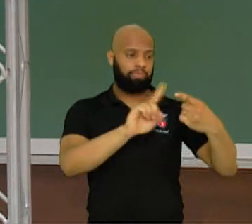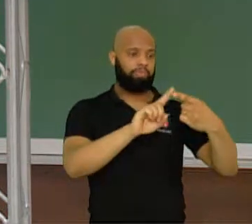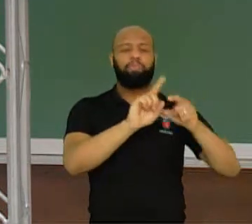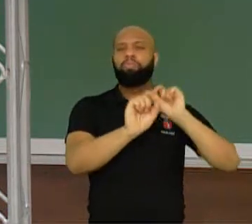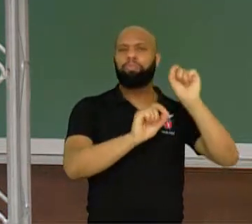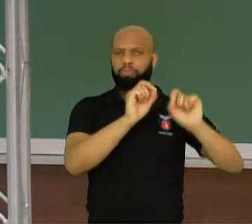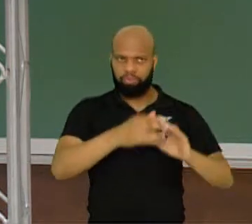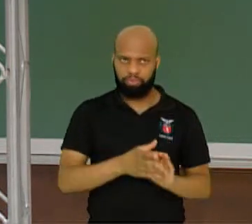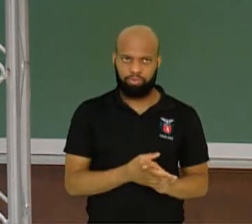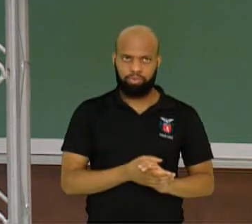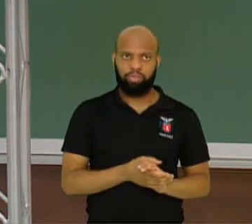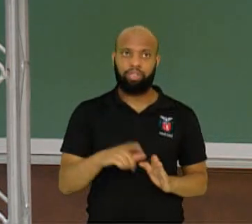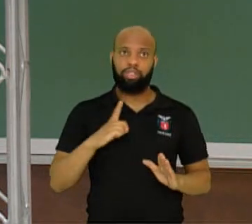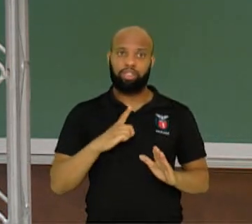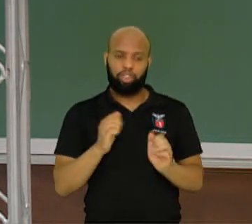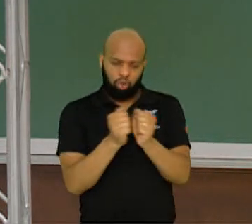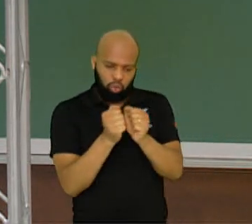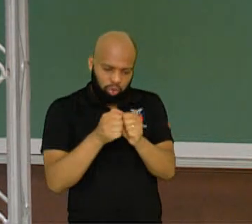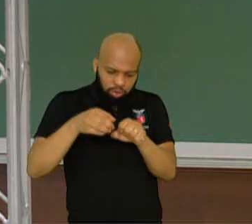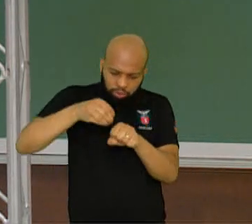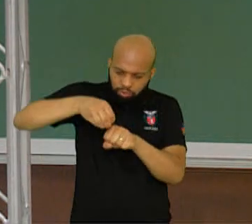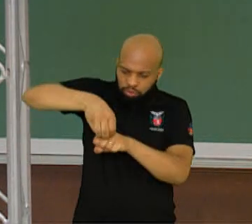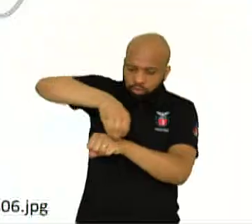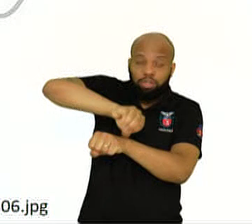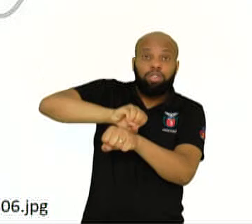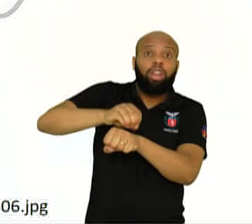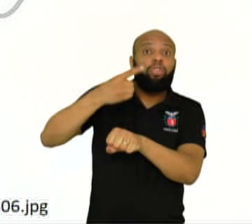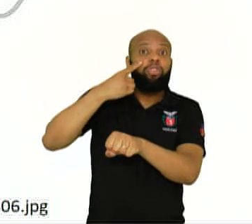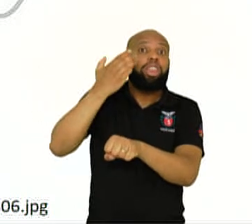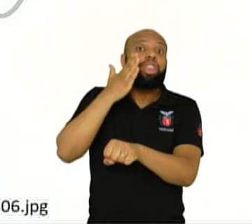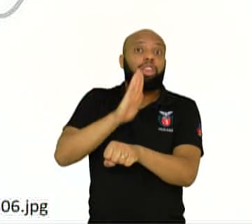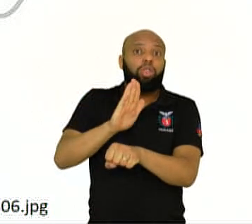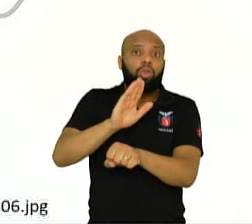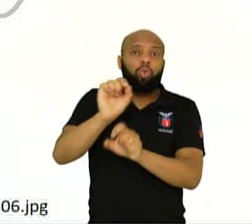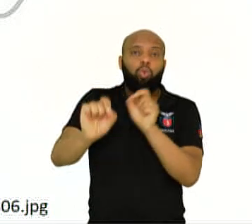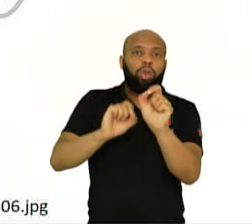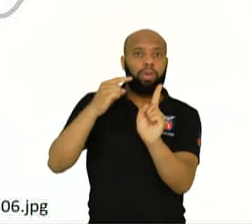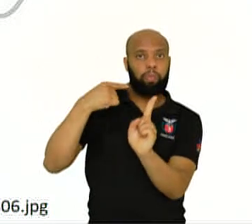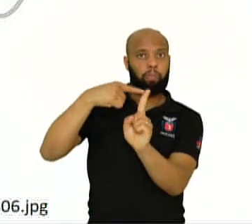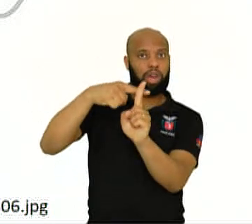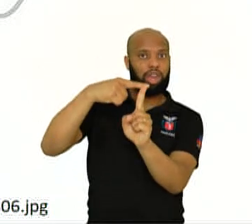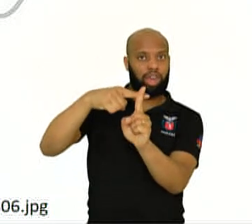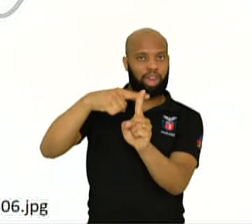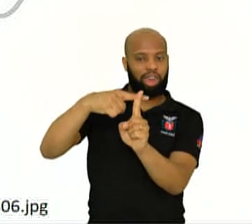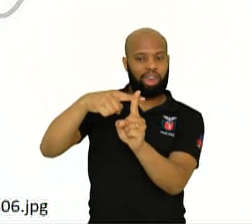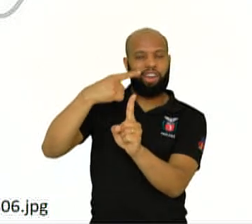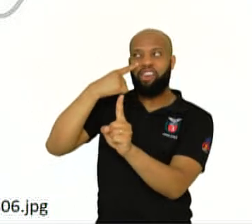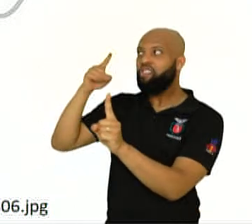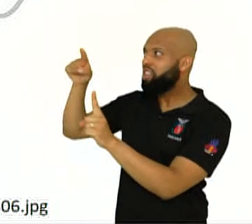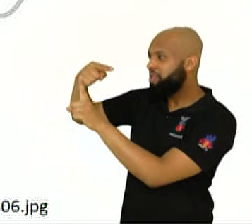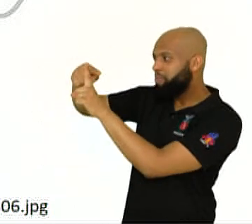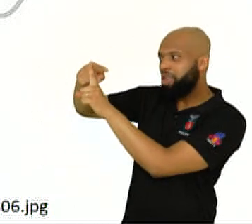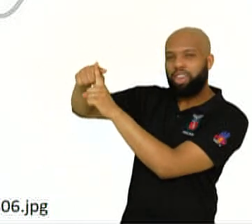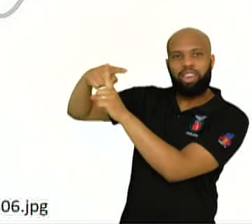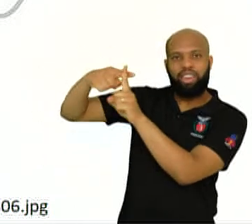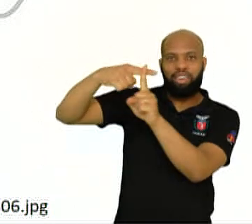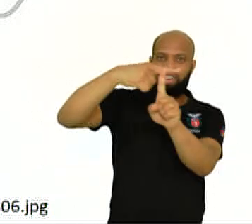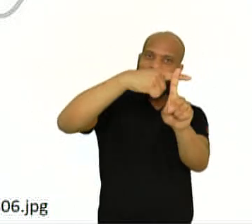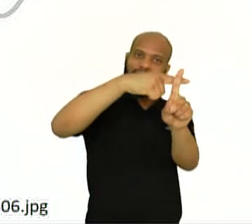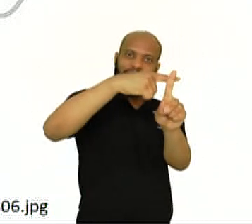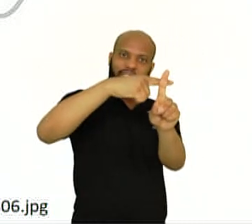primeira está lá no centro, olha lá em azulzinho. Carga positiva, olha o mais, o